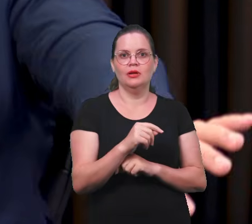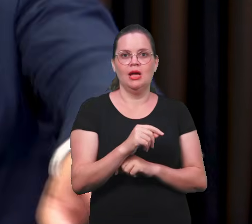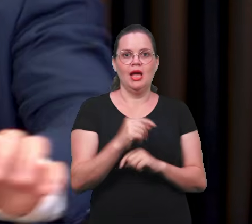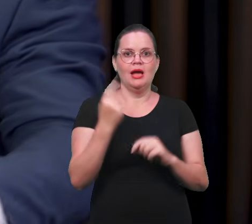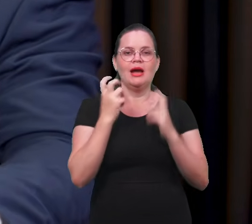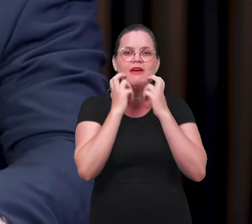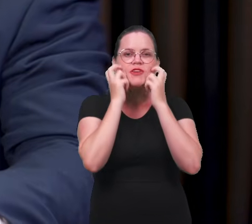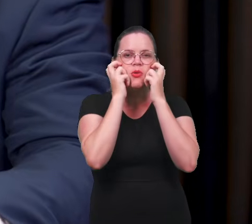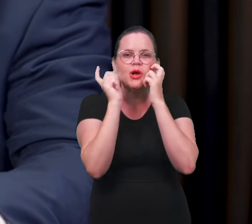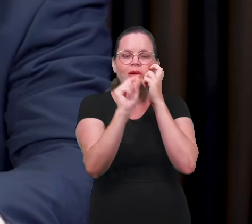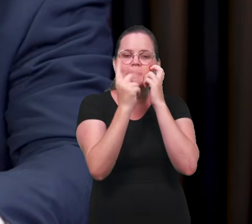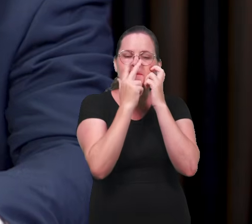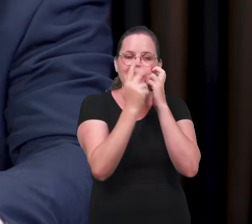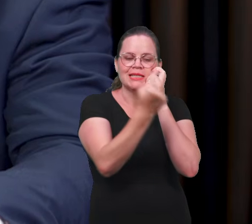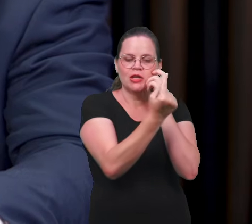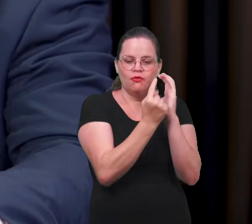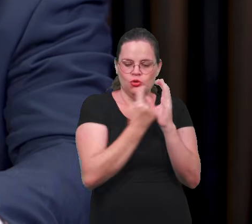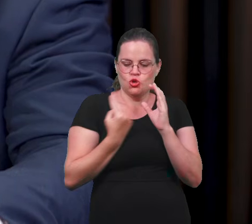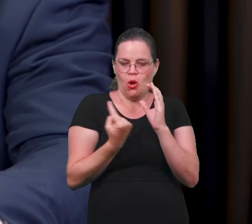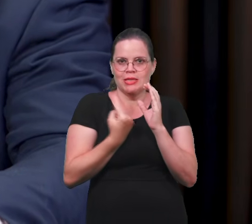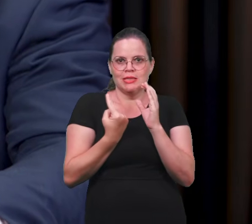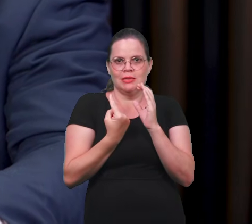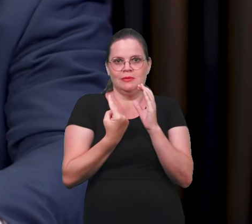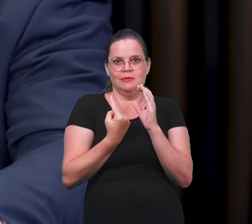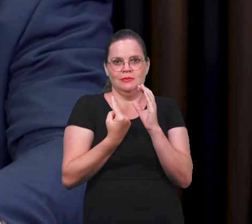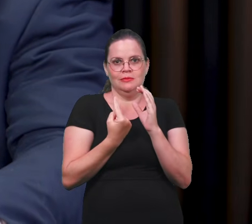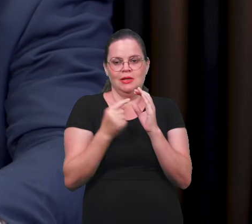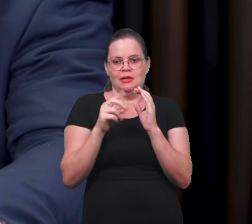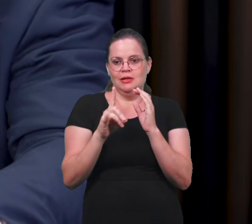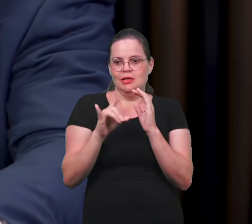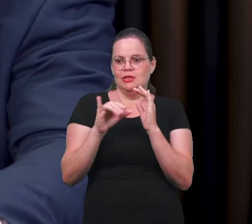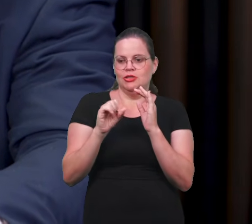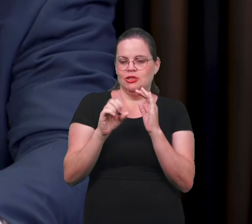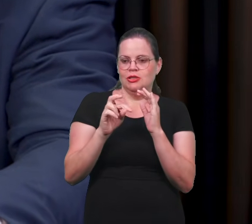e isola ele. Então, isso gera